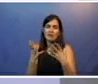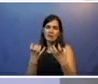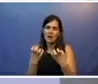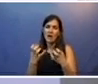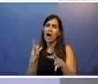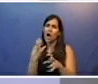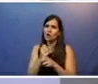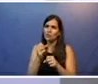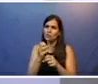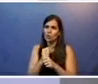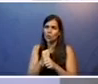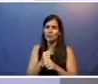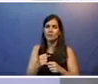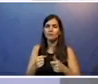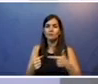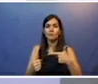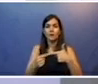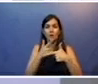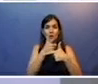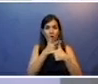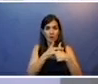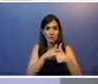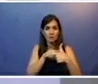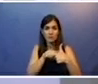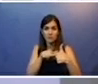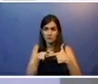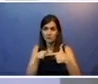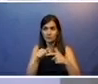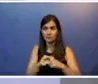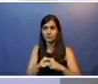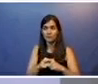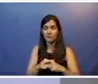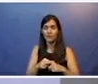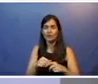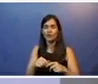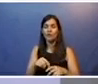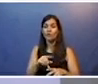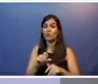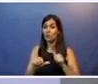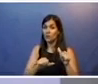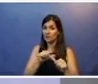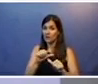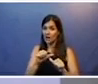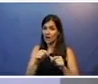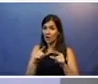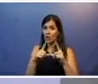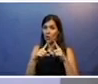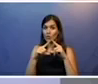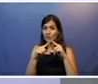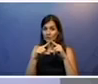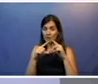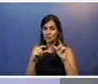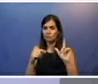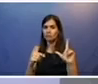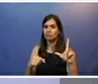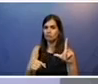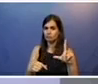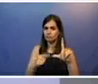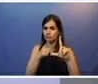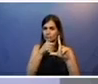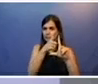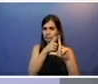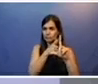um cateto mais o outro. Então é esse triângulo. Eu sei que AB é igual a 10. Já está aqui na